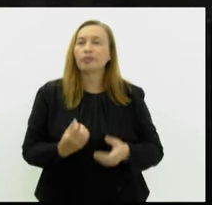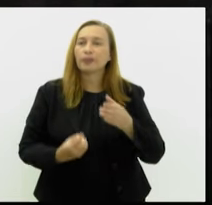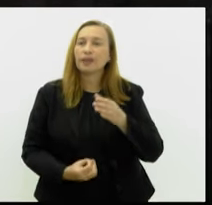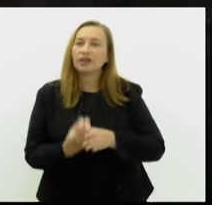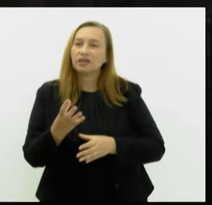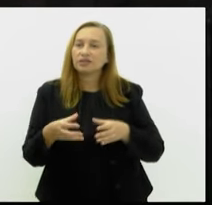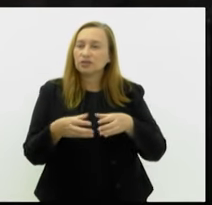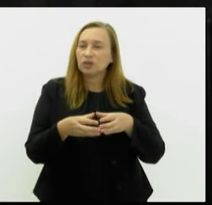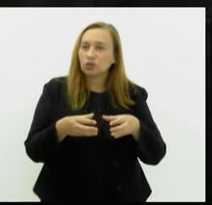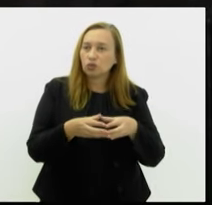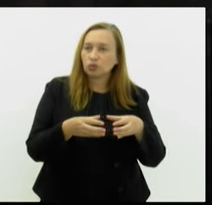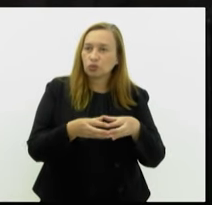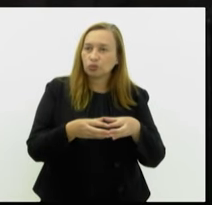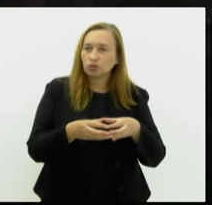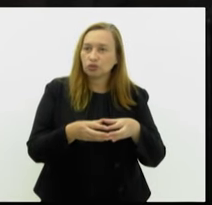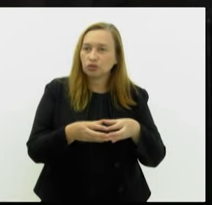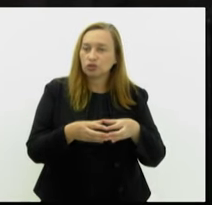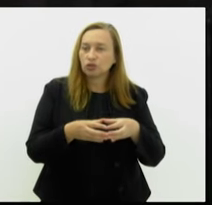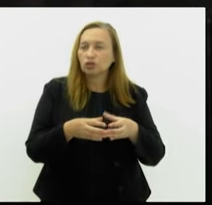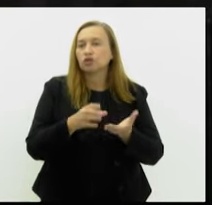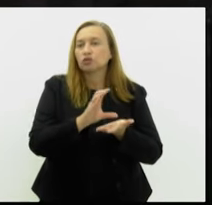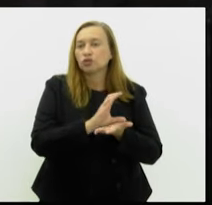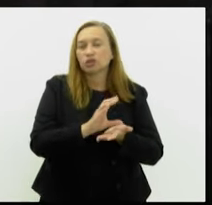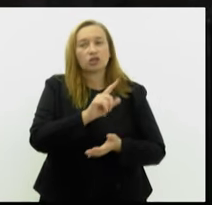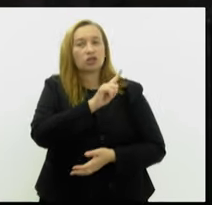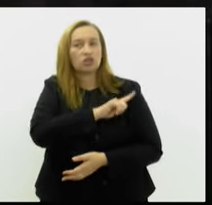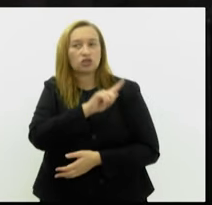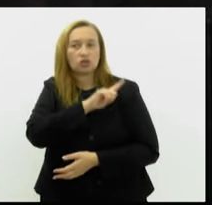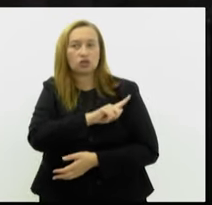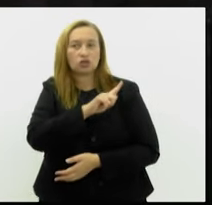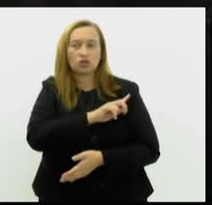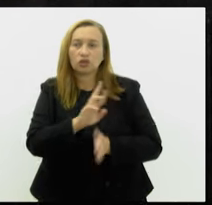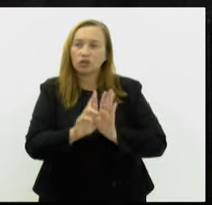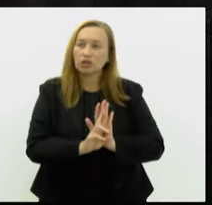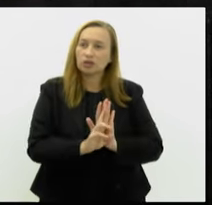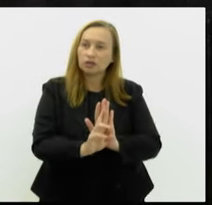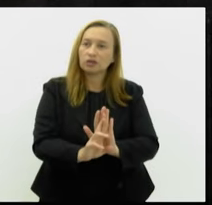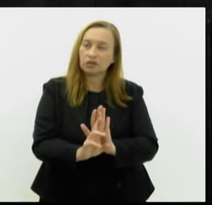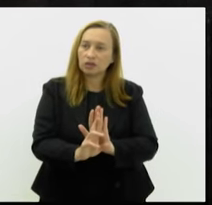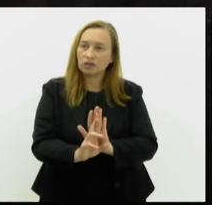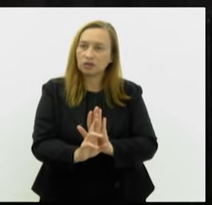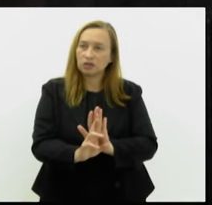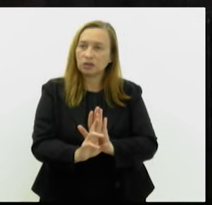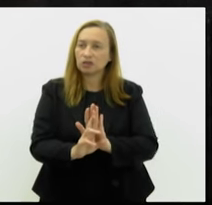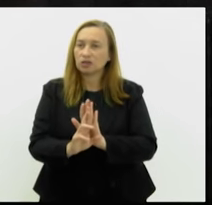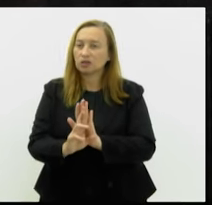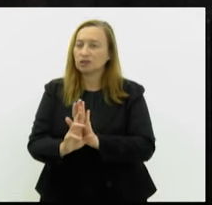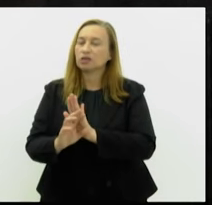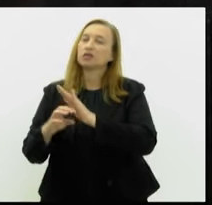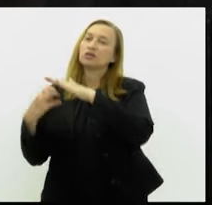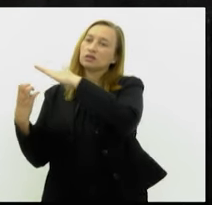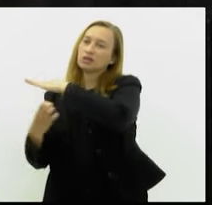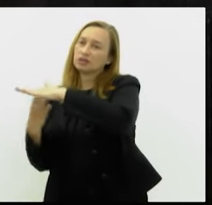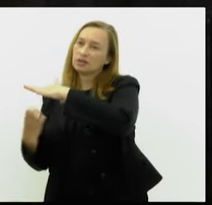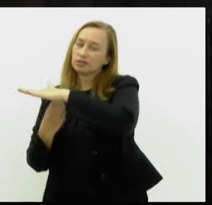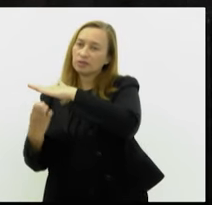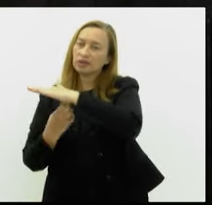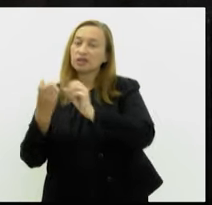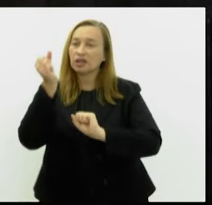conselho gestor, os representantes das entidades empresariais da